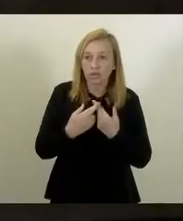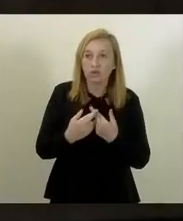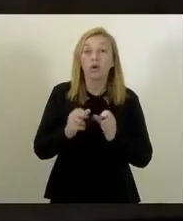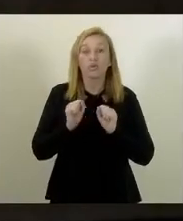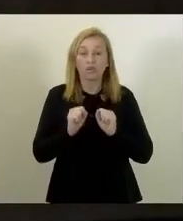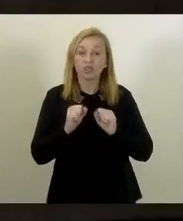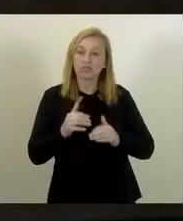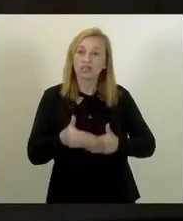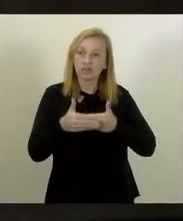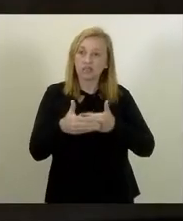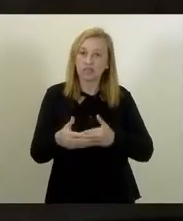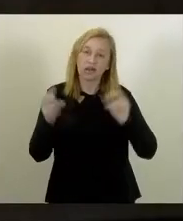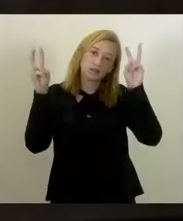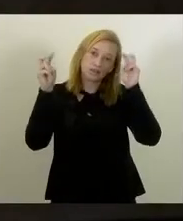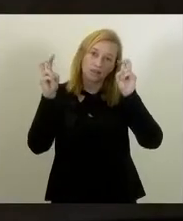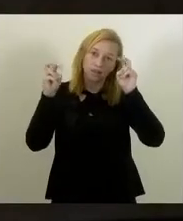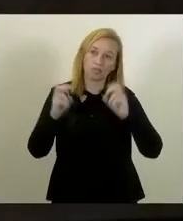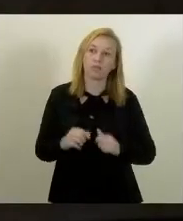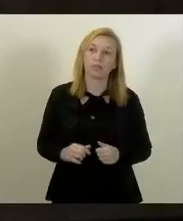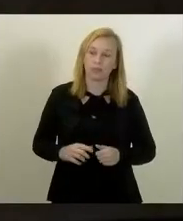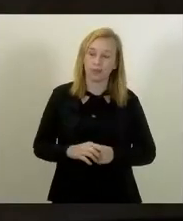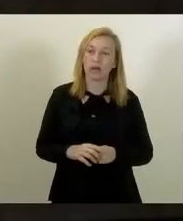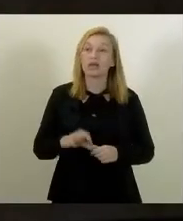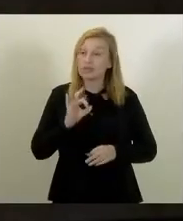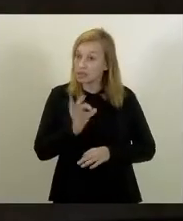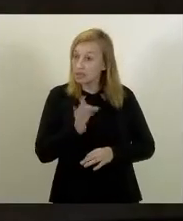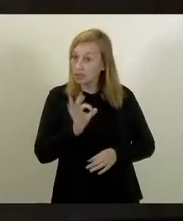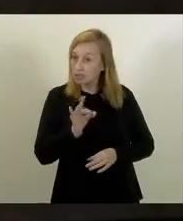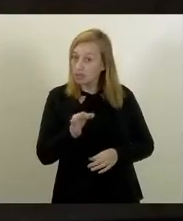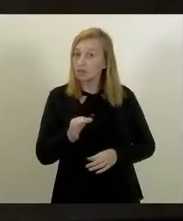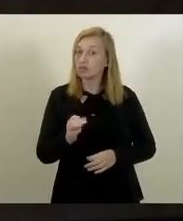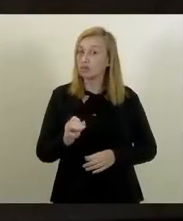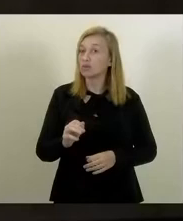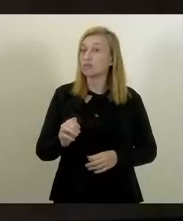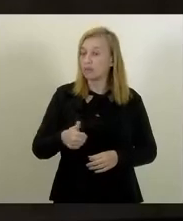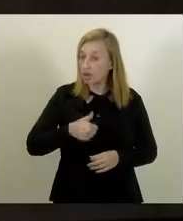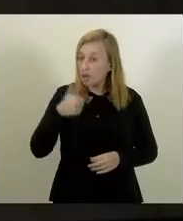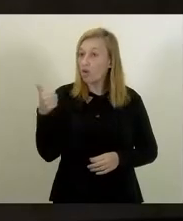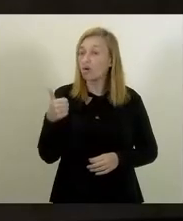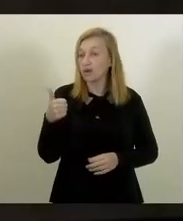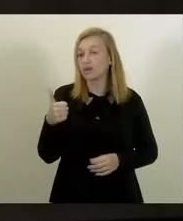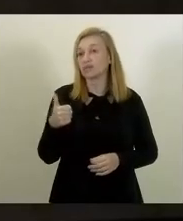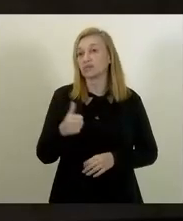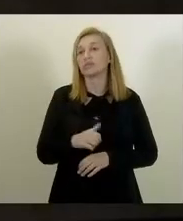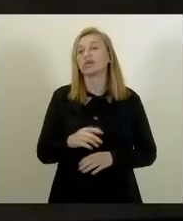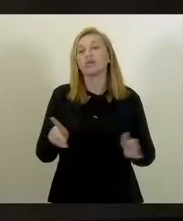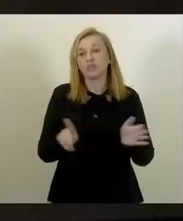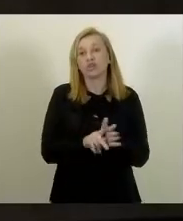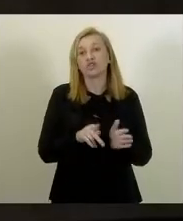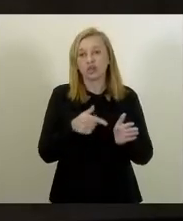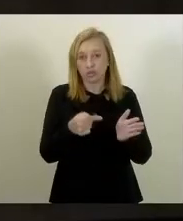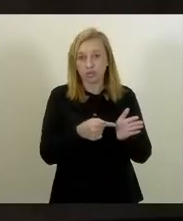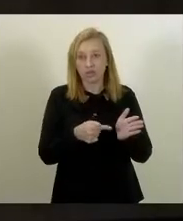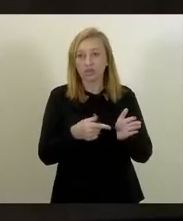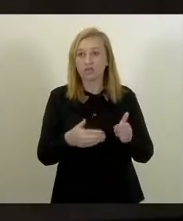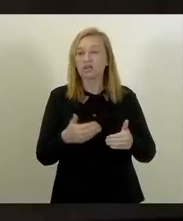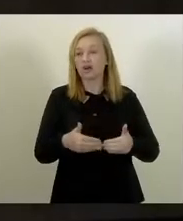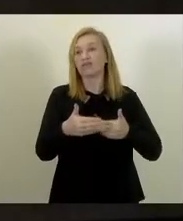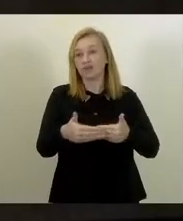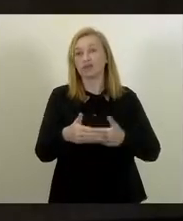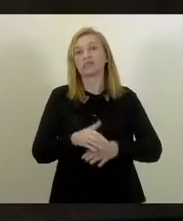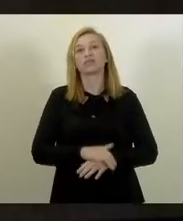pudéssemos avançar neste tema, para dar, de fato, um regramento, condições para que um projeto como esse avance sem